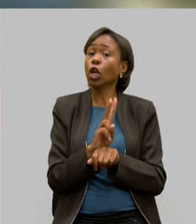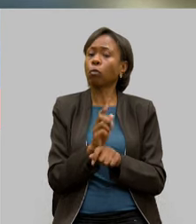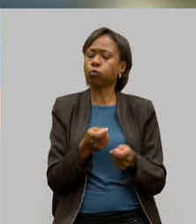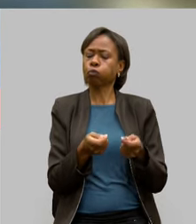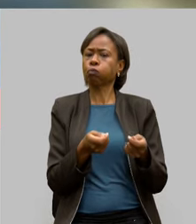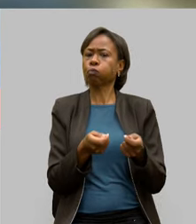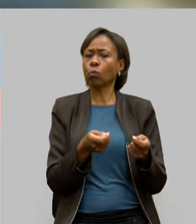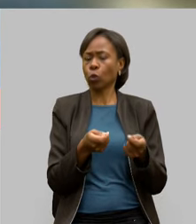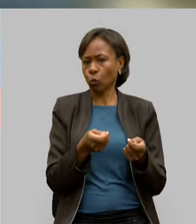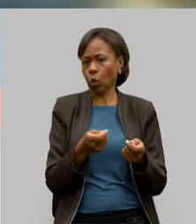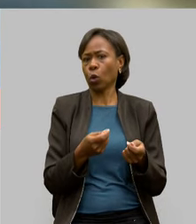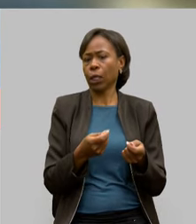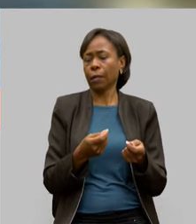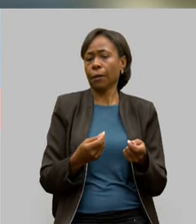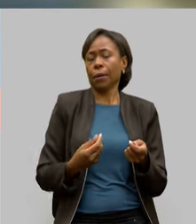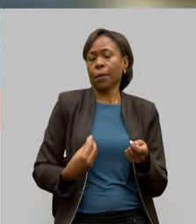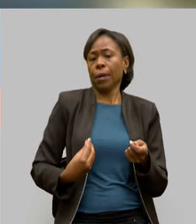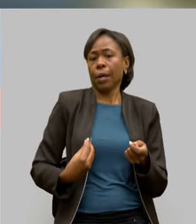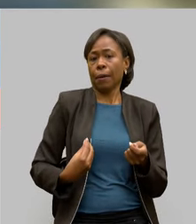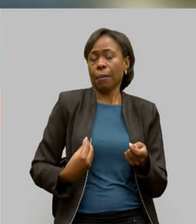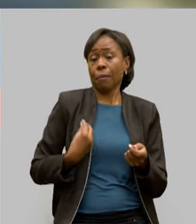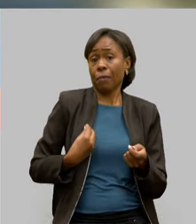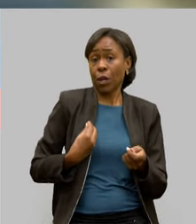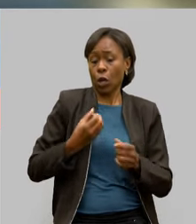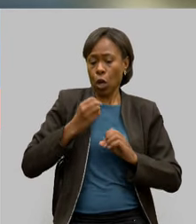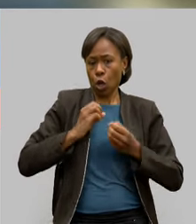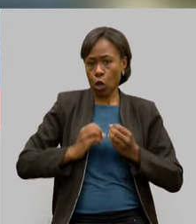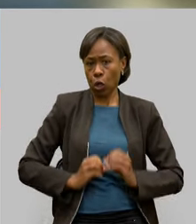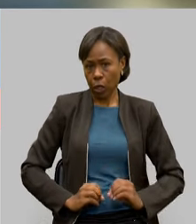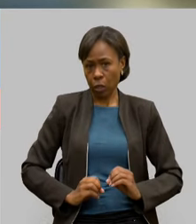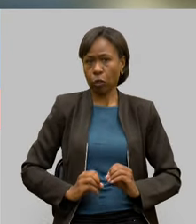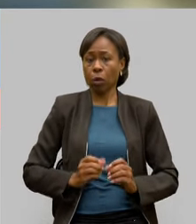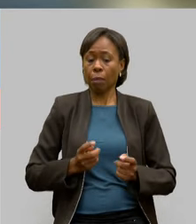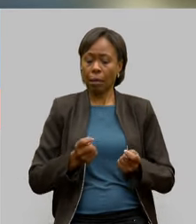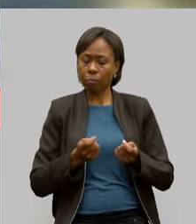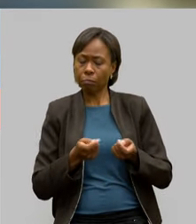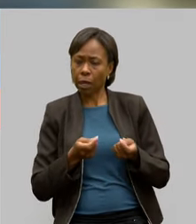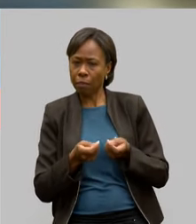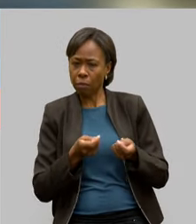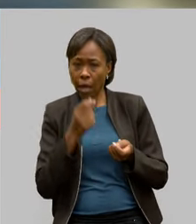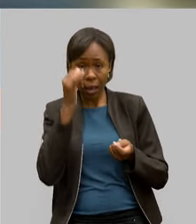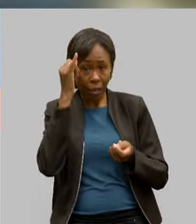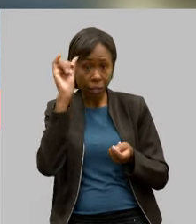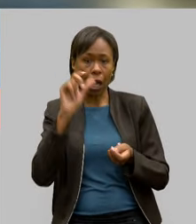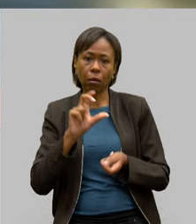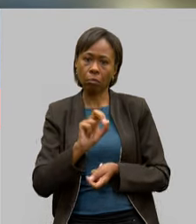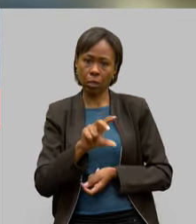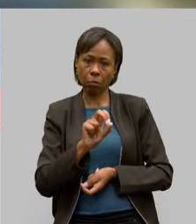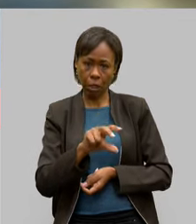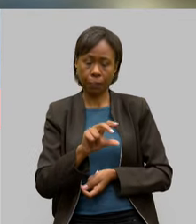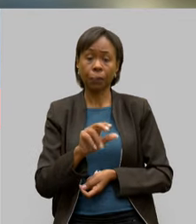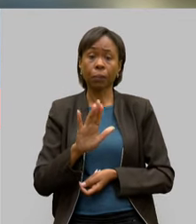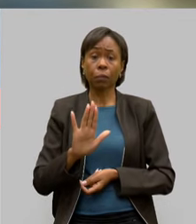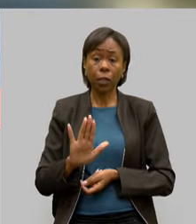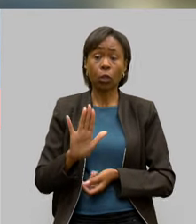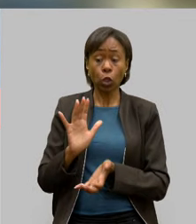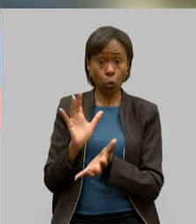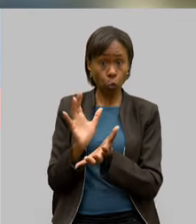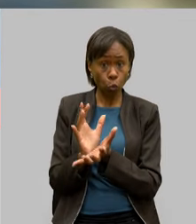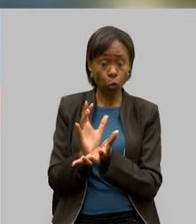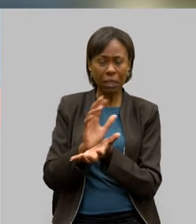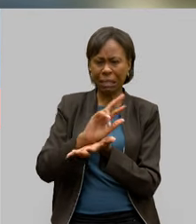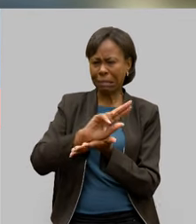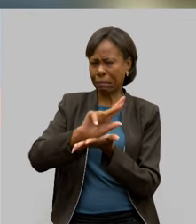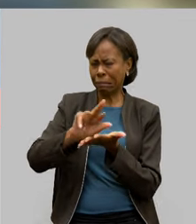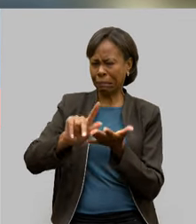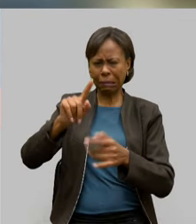hábit para regulação natural das pragas Então esse nosso grupo ele é multidisciplinar nós temos hoje 19